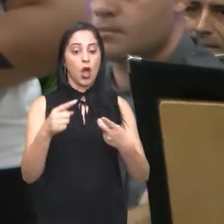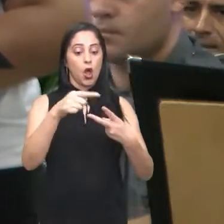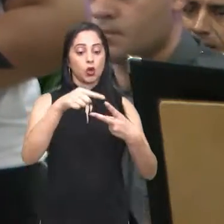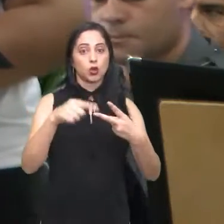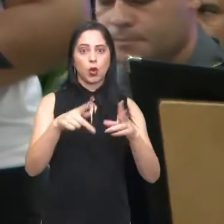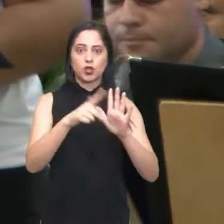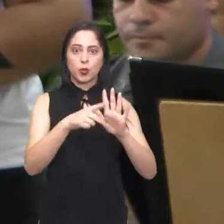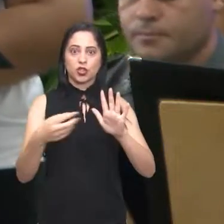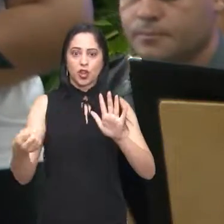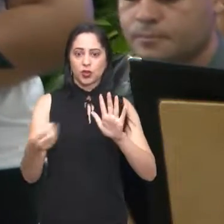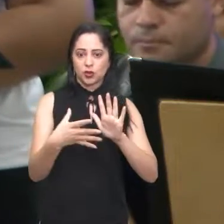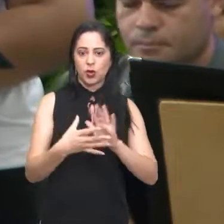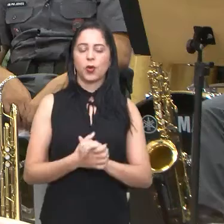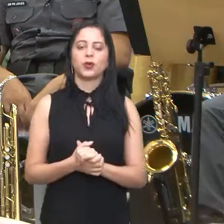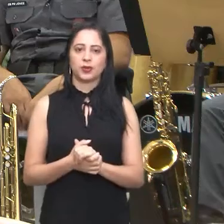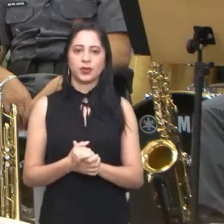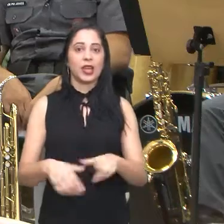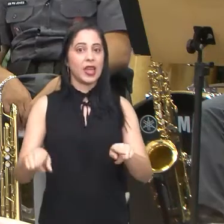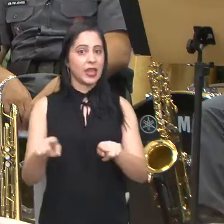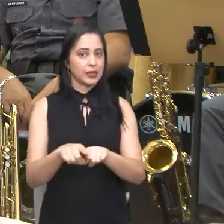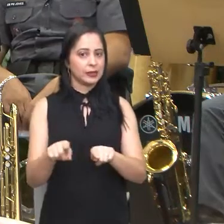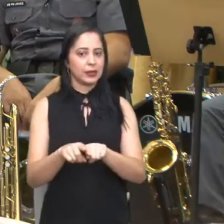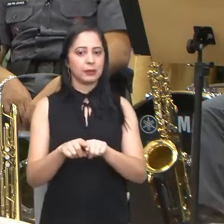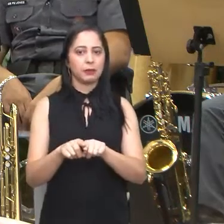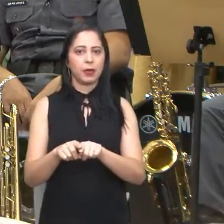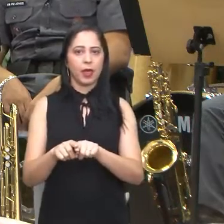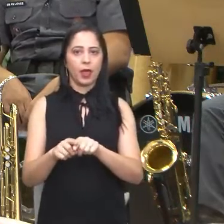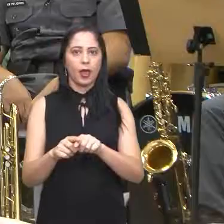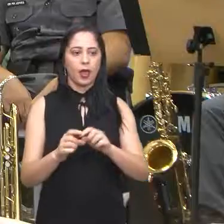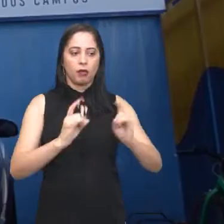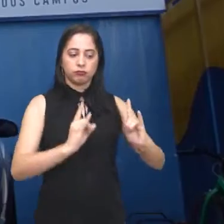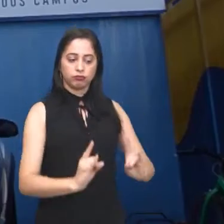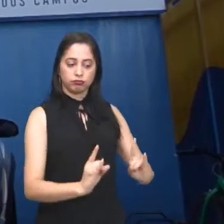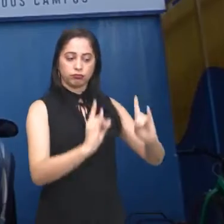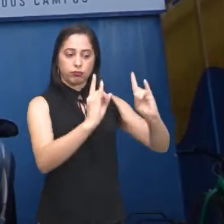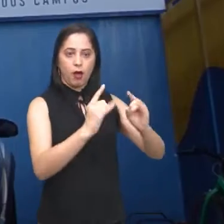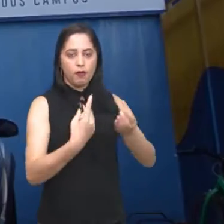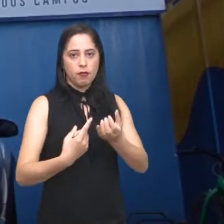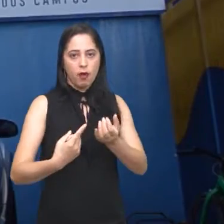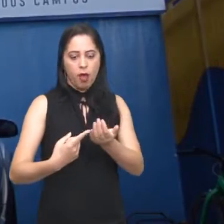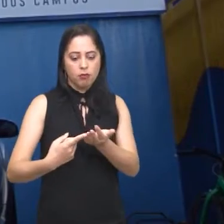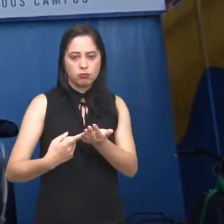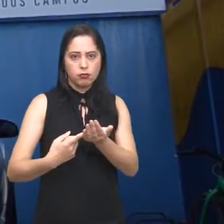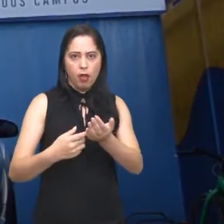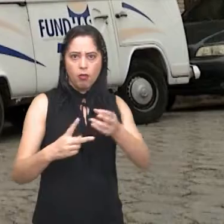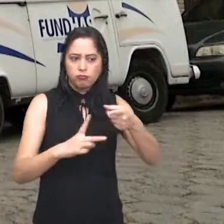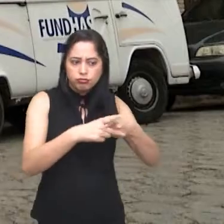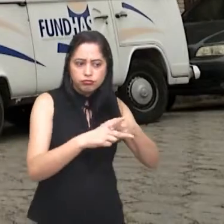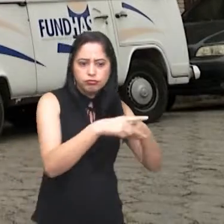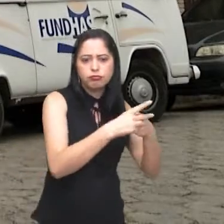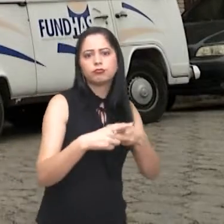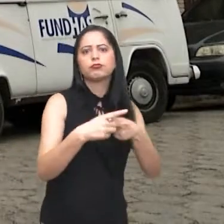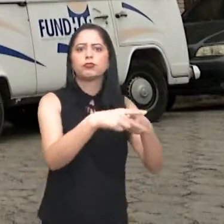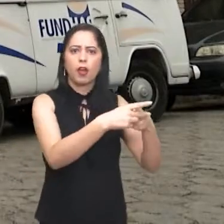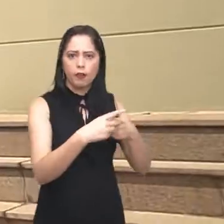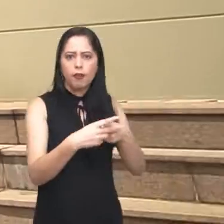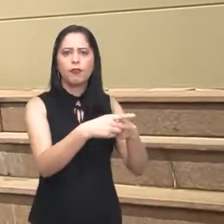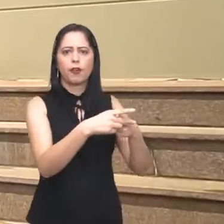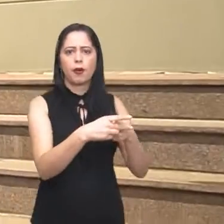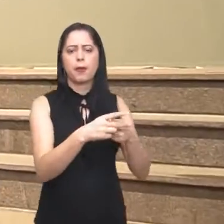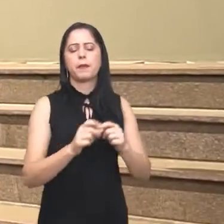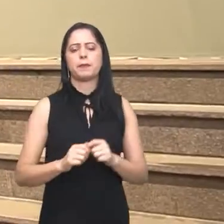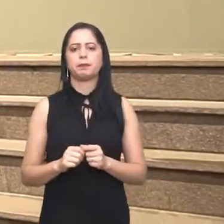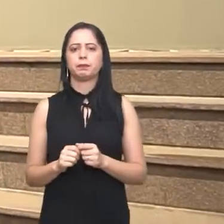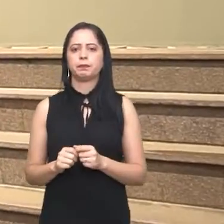e Programando Inovação, além da reforma para a modernização das unidades do Parque Industrial Eugênio de Melo e